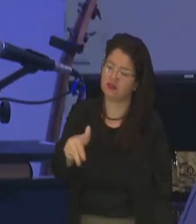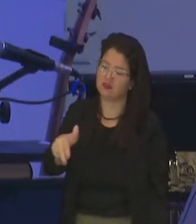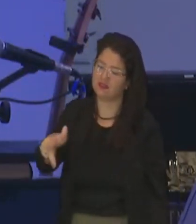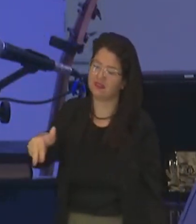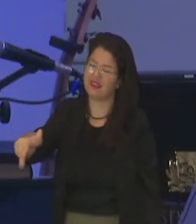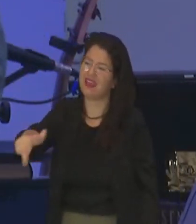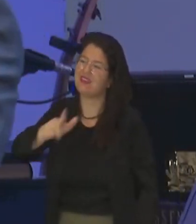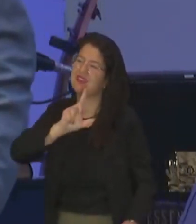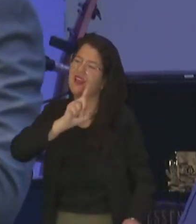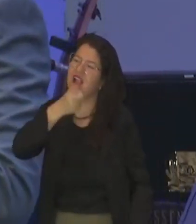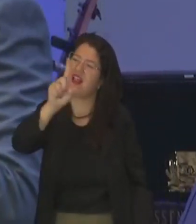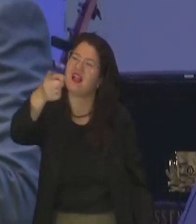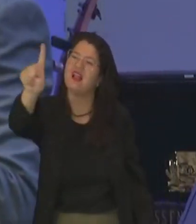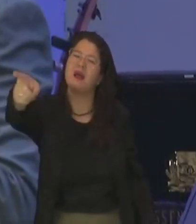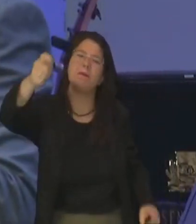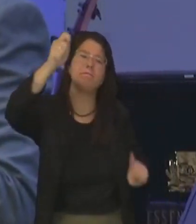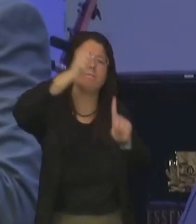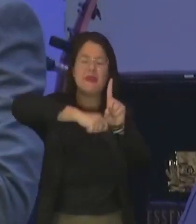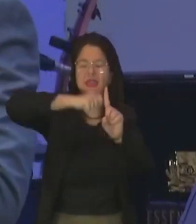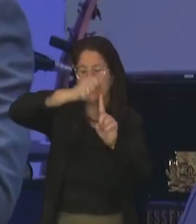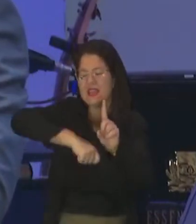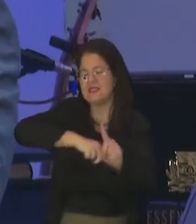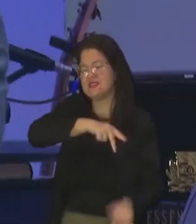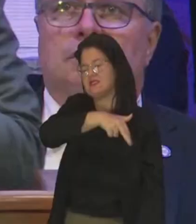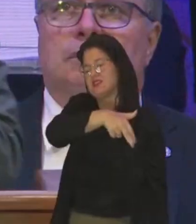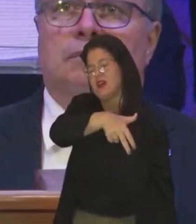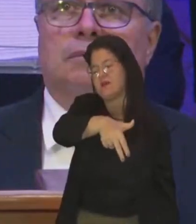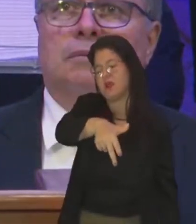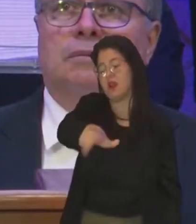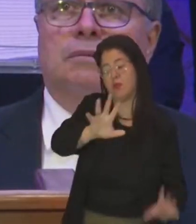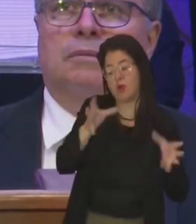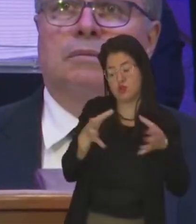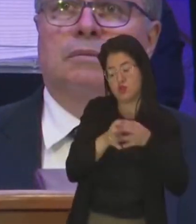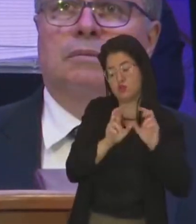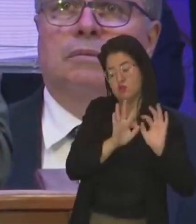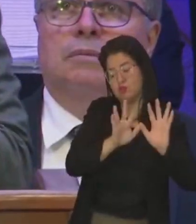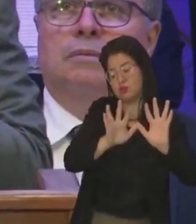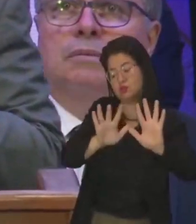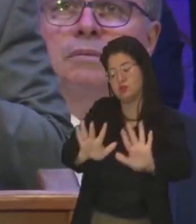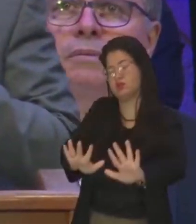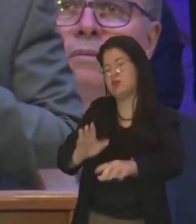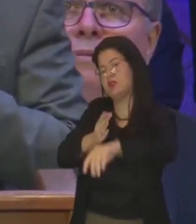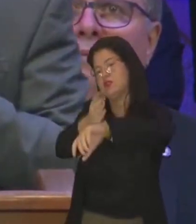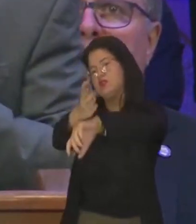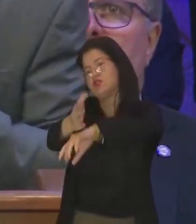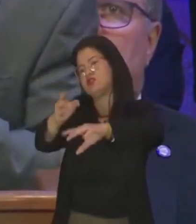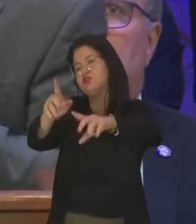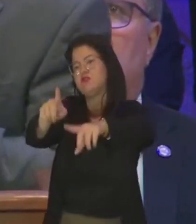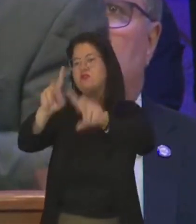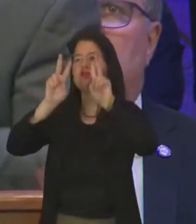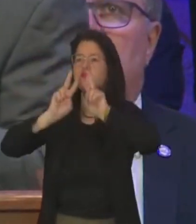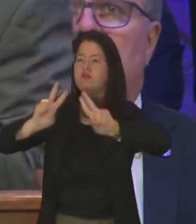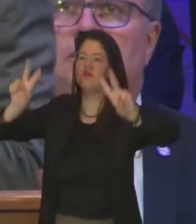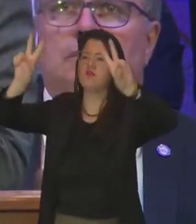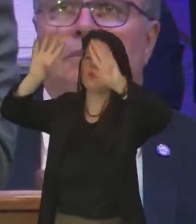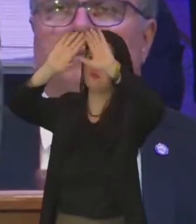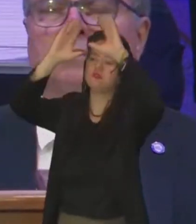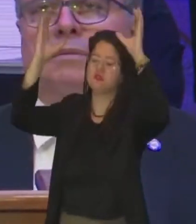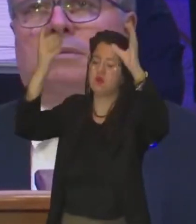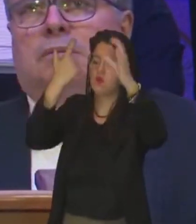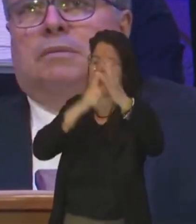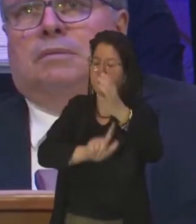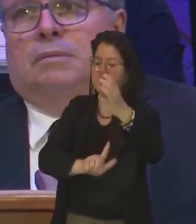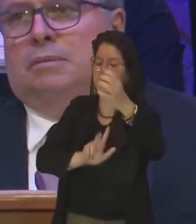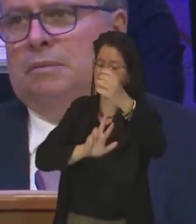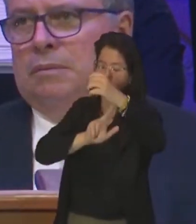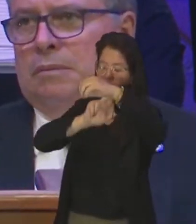o horizonte. Eram meses caminhando, mas eles faziam isso. Quando chegavam lá no horizonte, eles conseguiam de alguma forma subir e